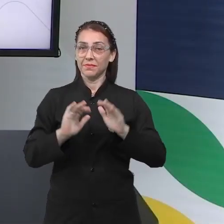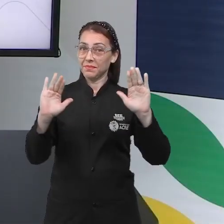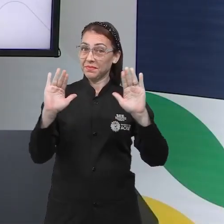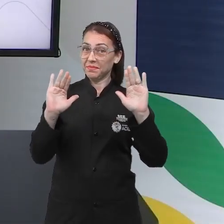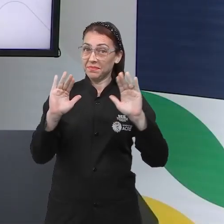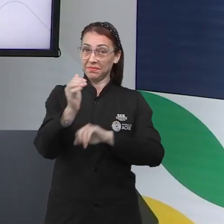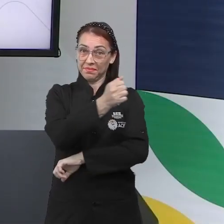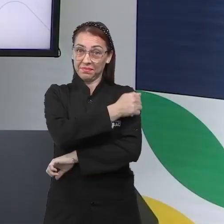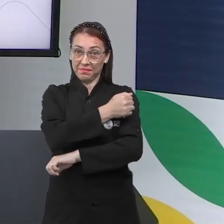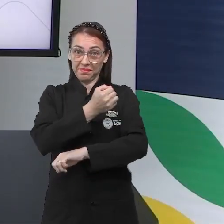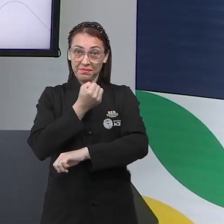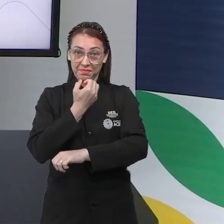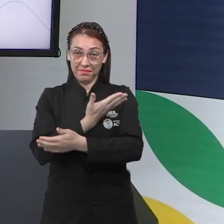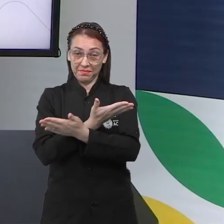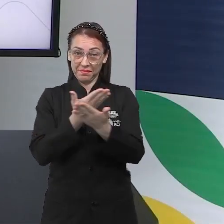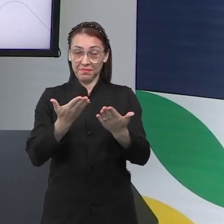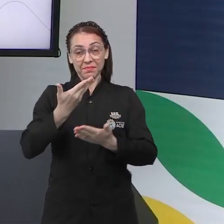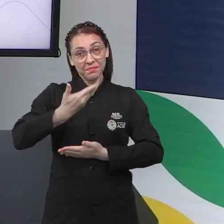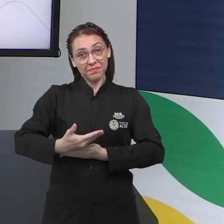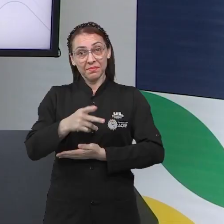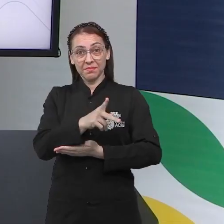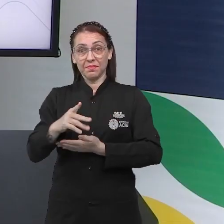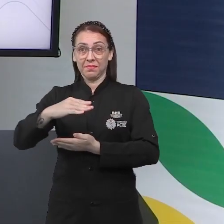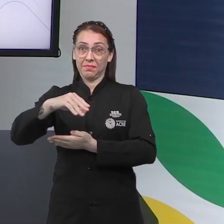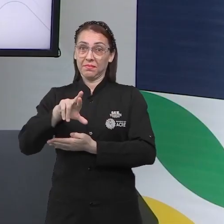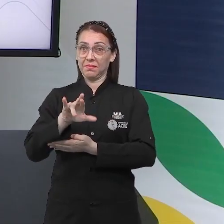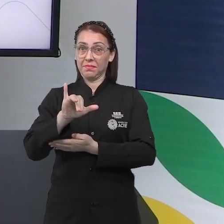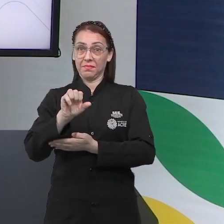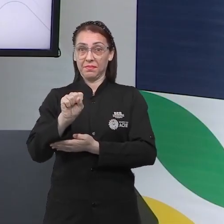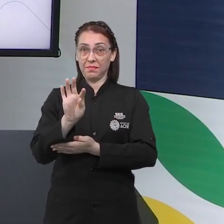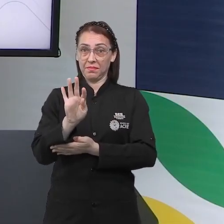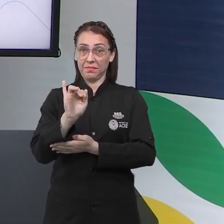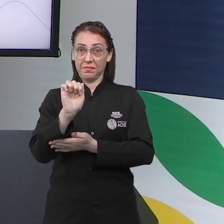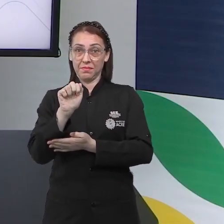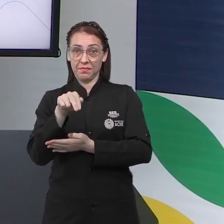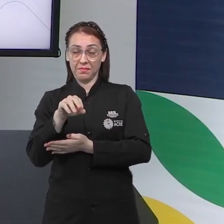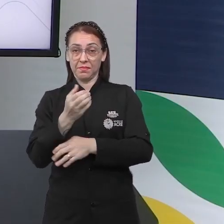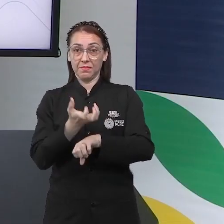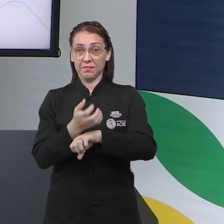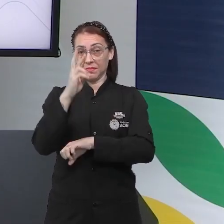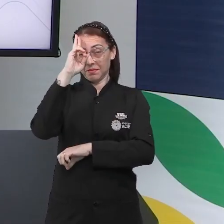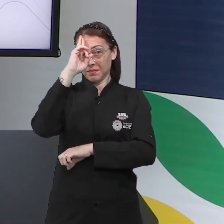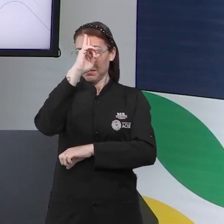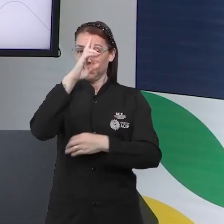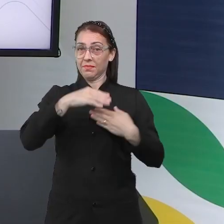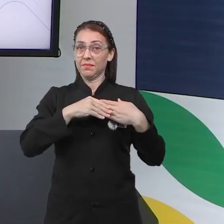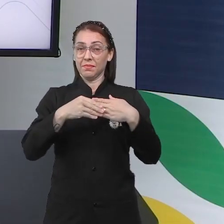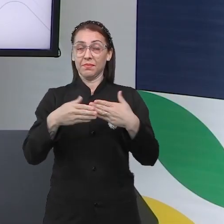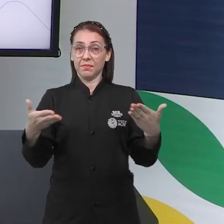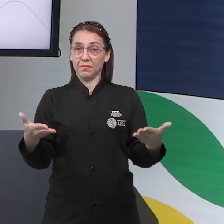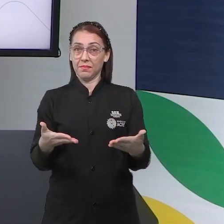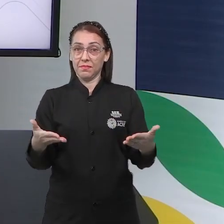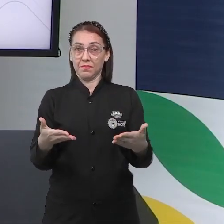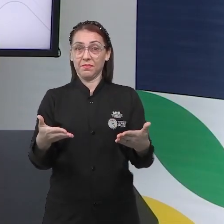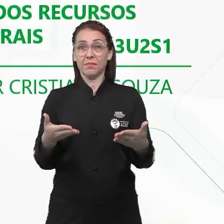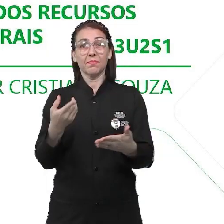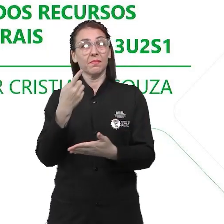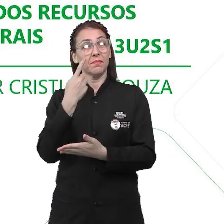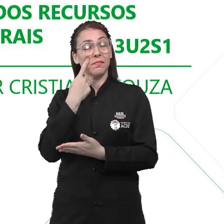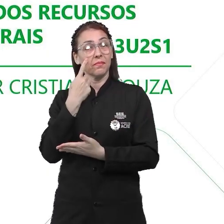Olá, alunos, tudo bem? Eu sou o professor Cristiano Souza, de História, e trago para vocês hoje isso aqui,